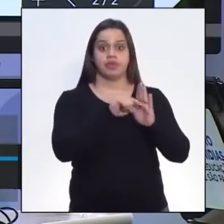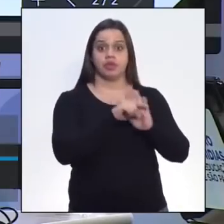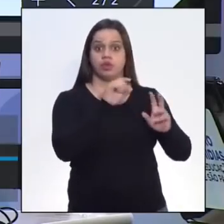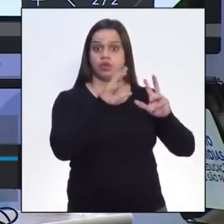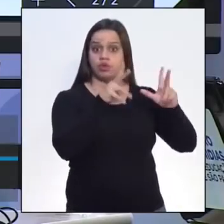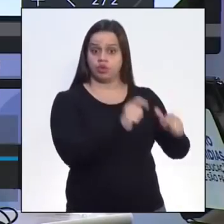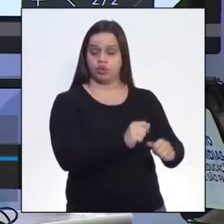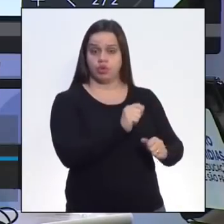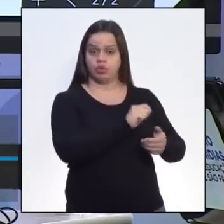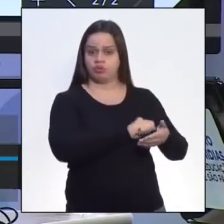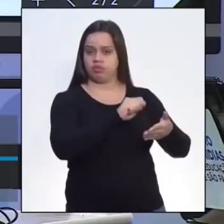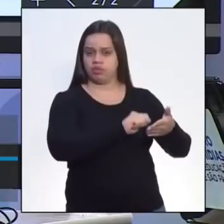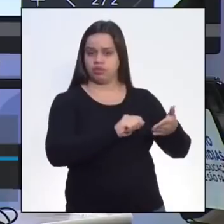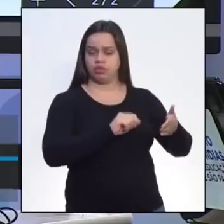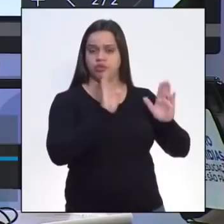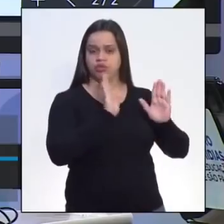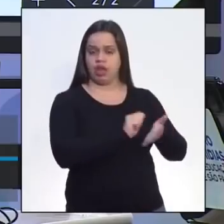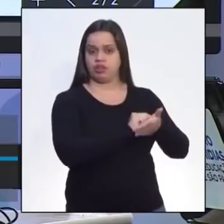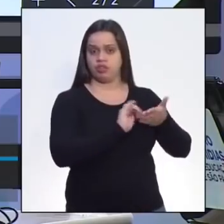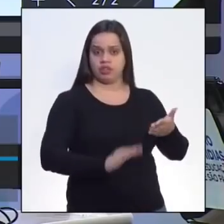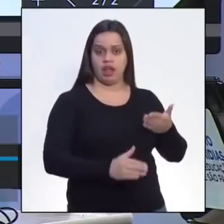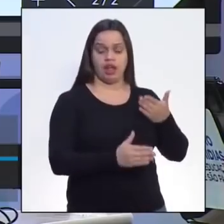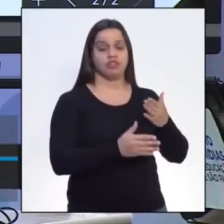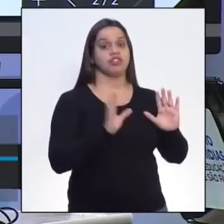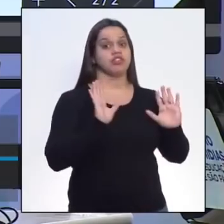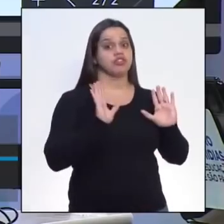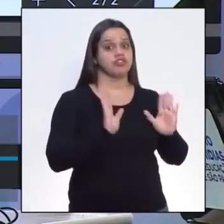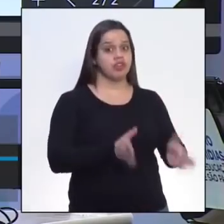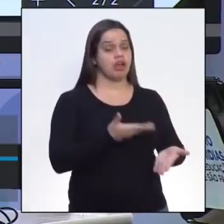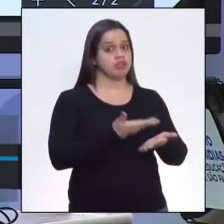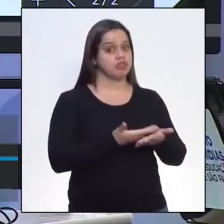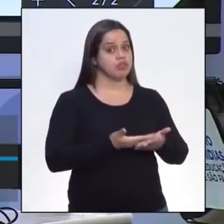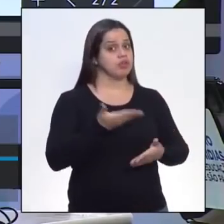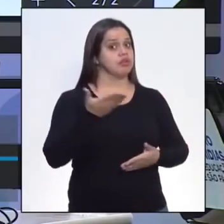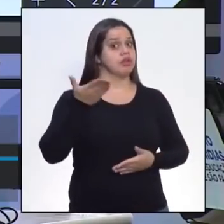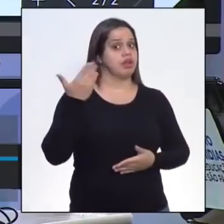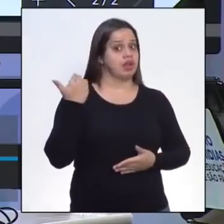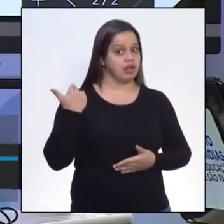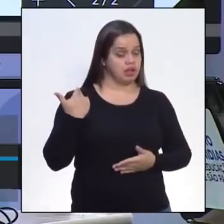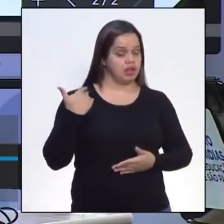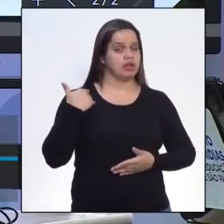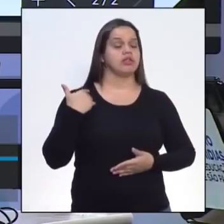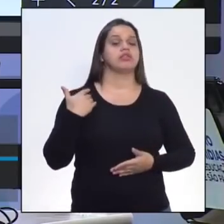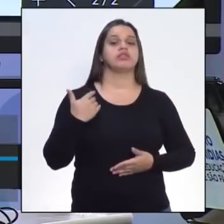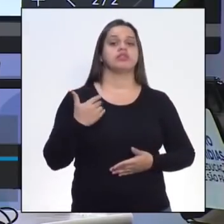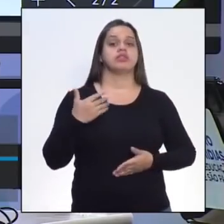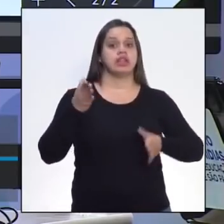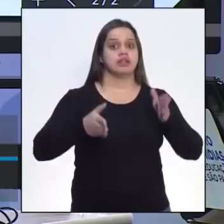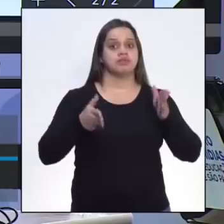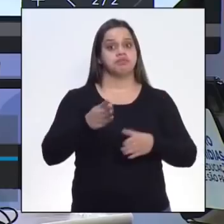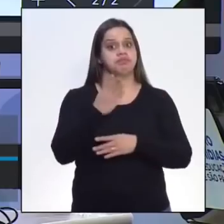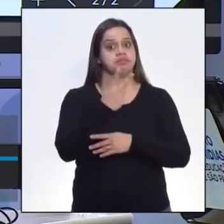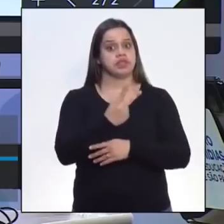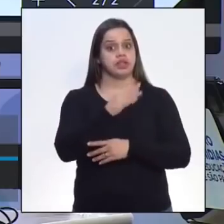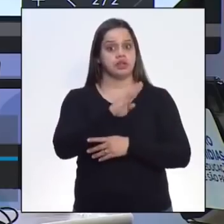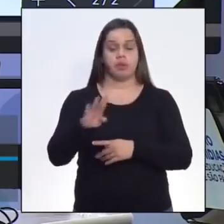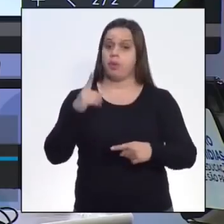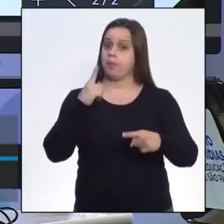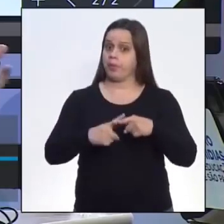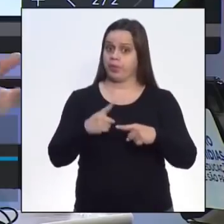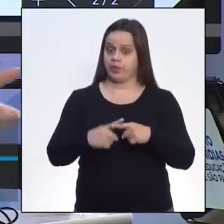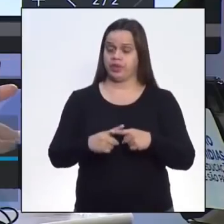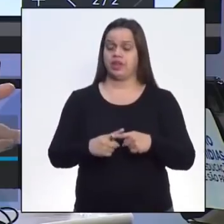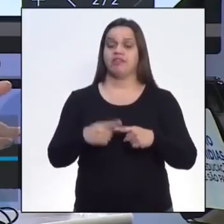todas as anotações, exercícios que foram resolvidos durante as nossas aulas nesse bimestre, porque farão